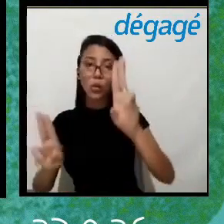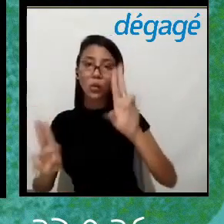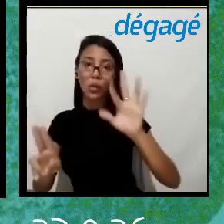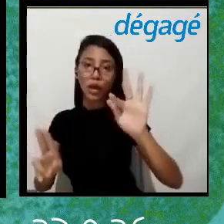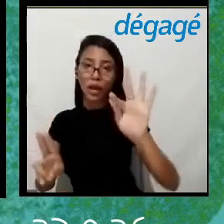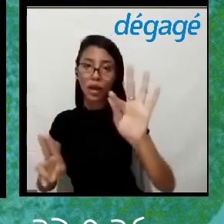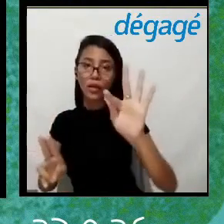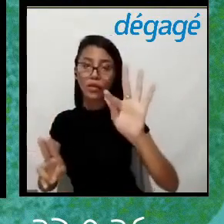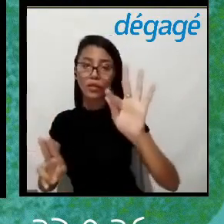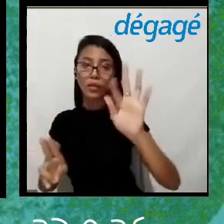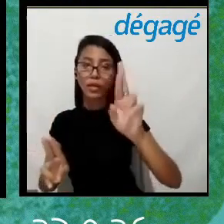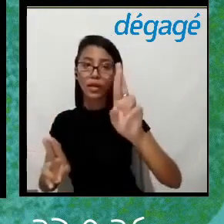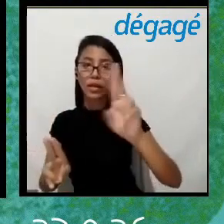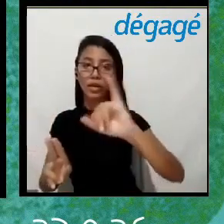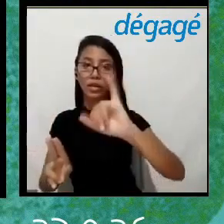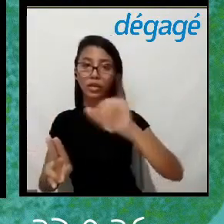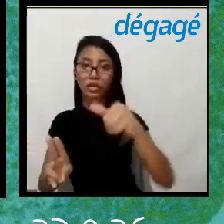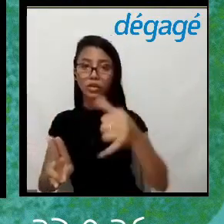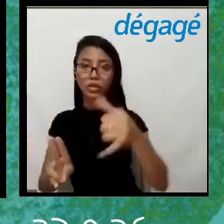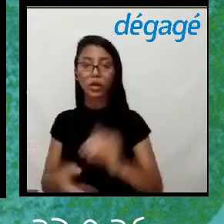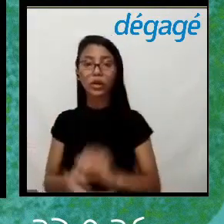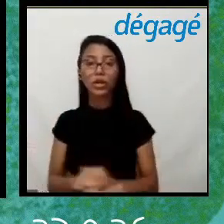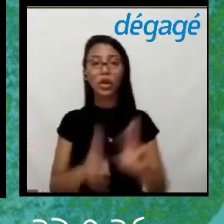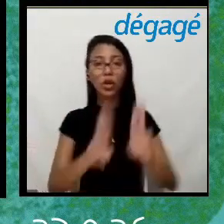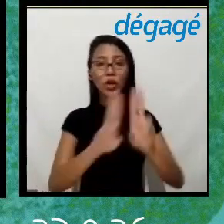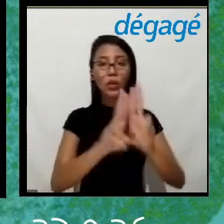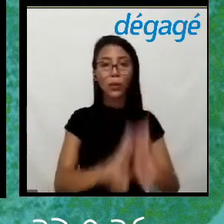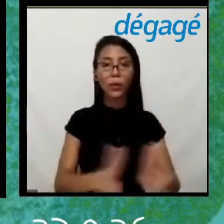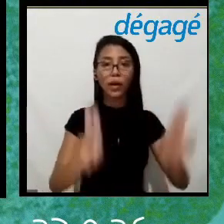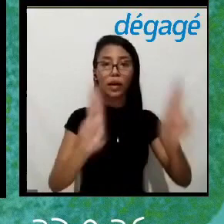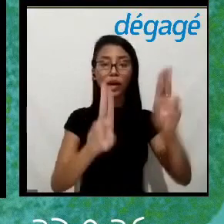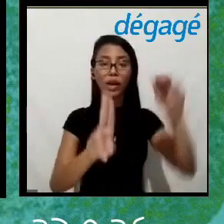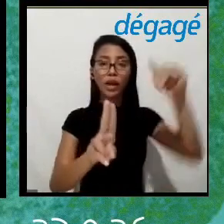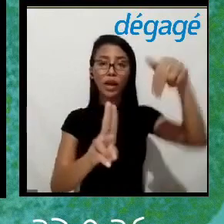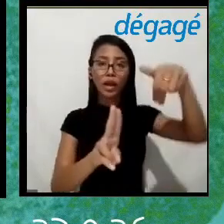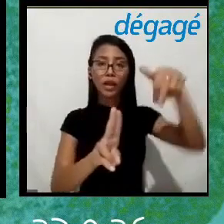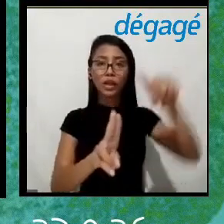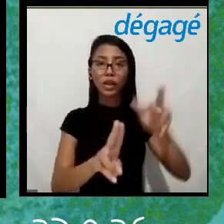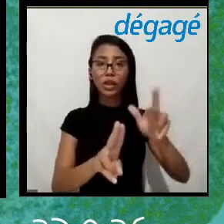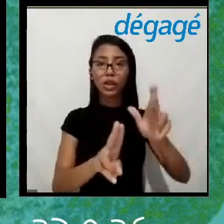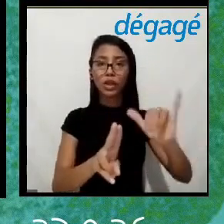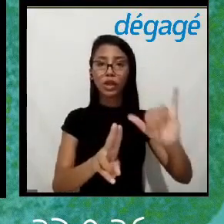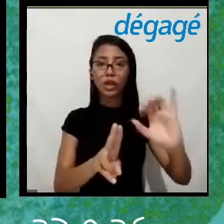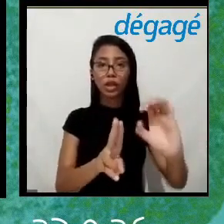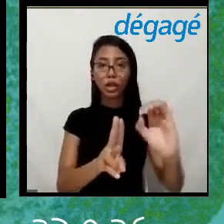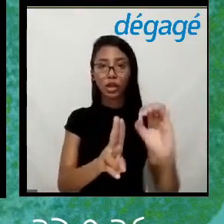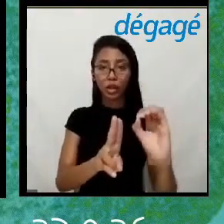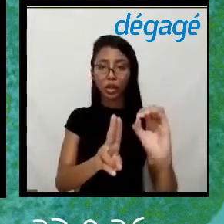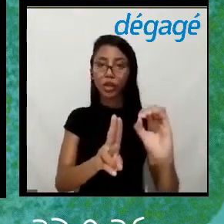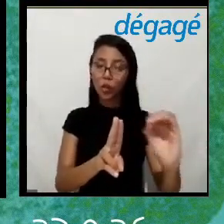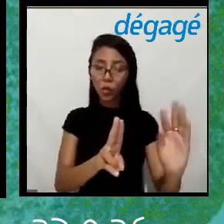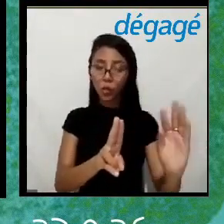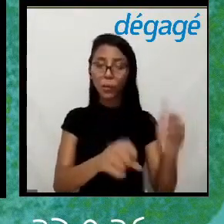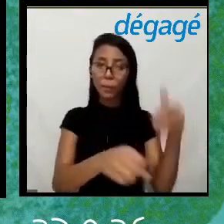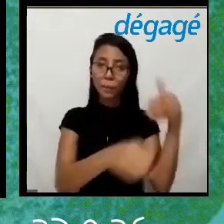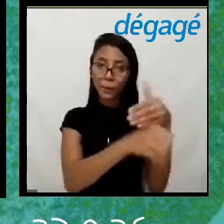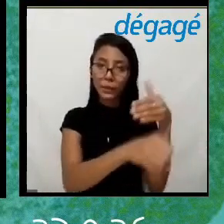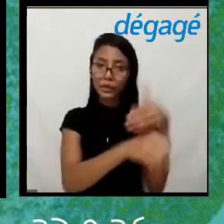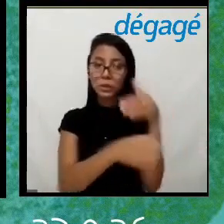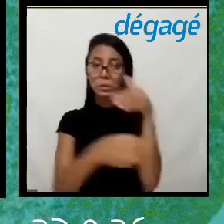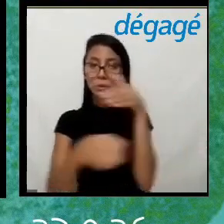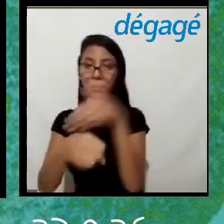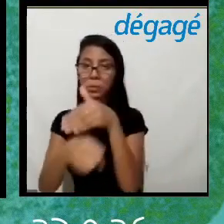meio clandestina, transgredindo um pouco também, por isso esse texto. Então, depois dessa